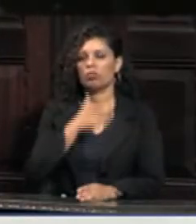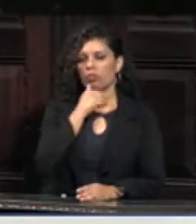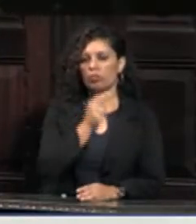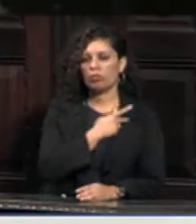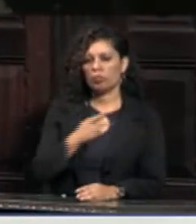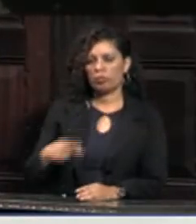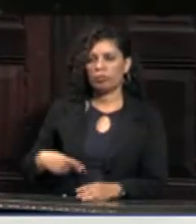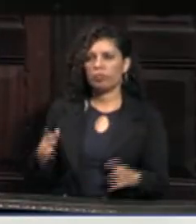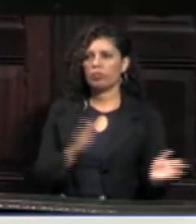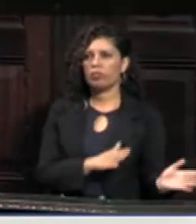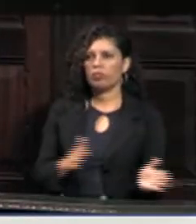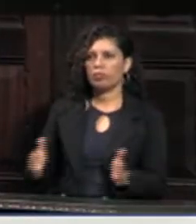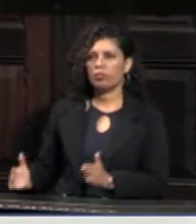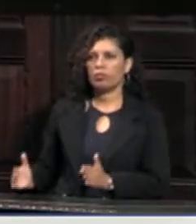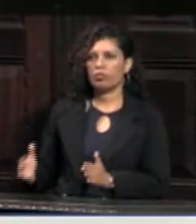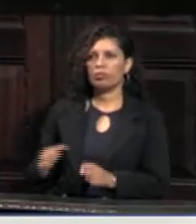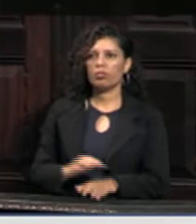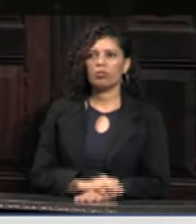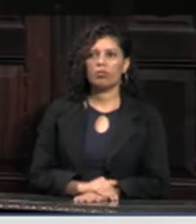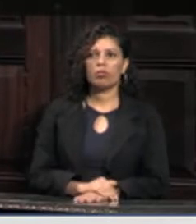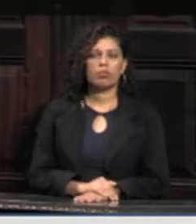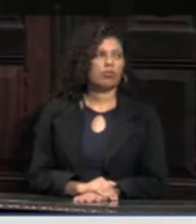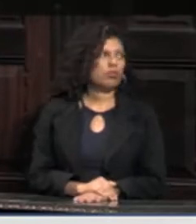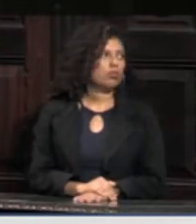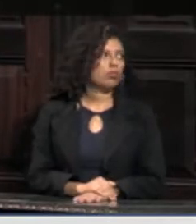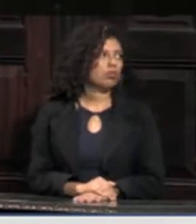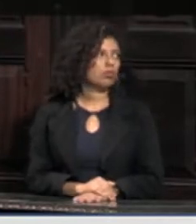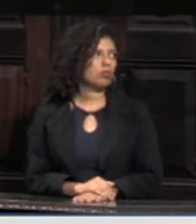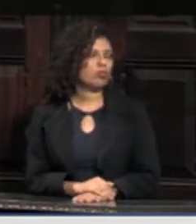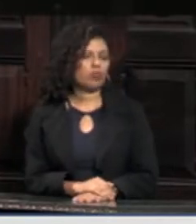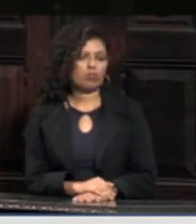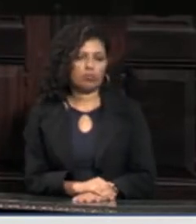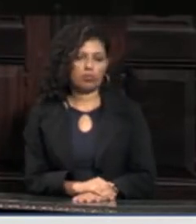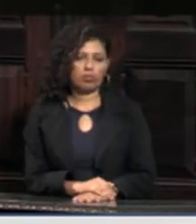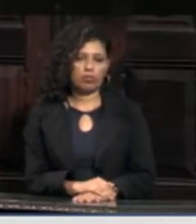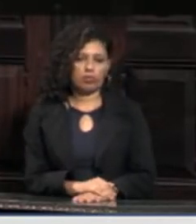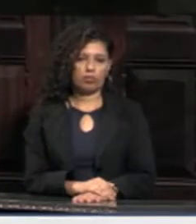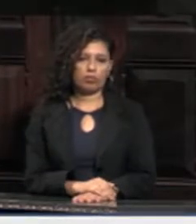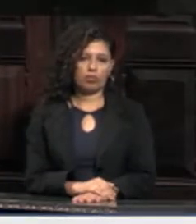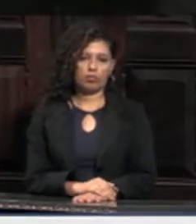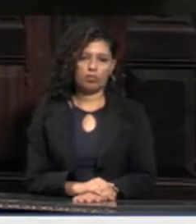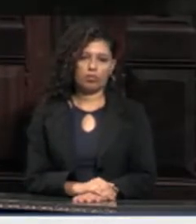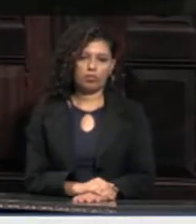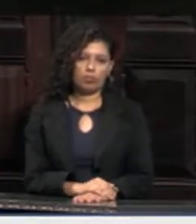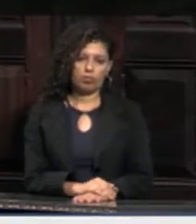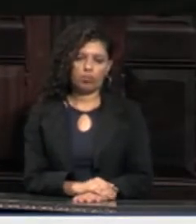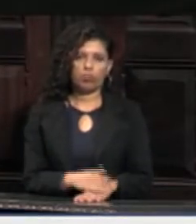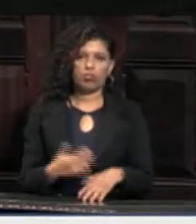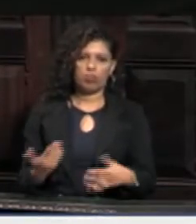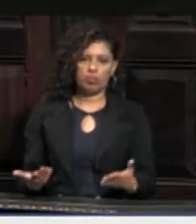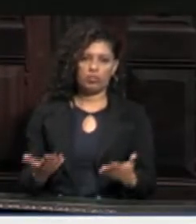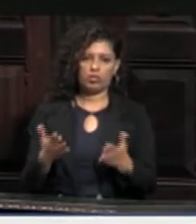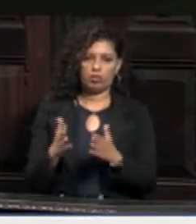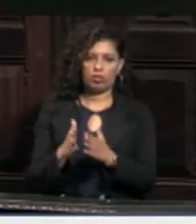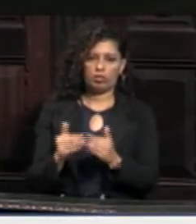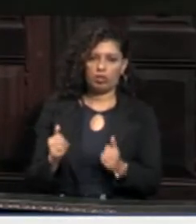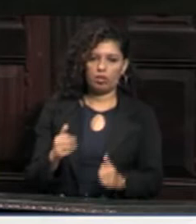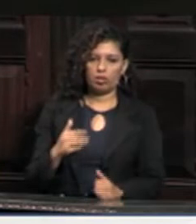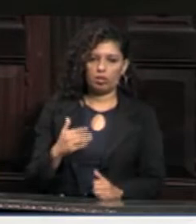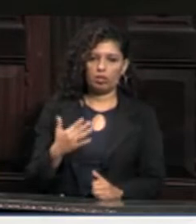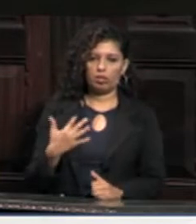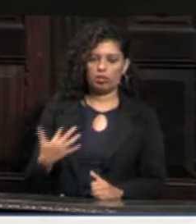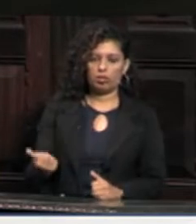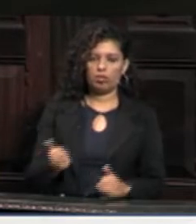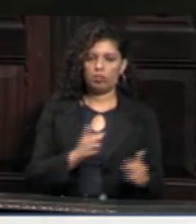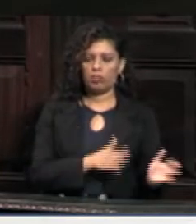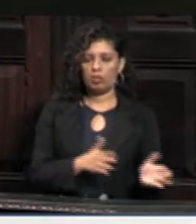presidente, pela ordem. A presidência, pela ordem, deputado enfermeira Regiane. Então, eu queria que fosse chamado os trabalhos